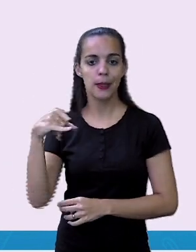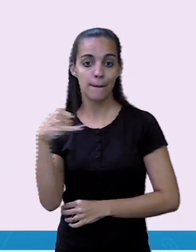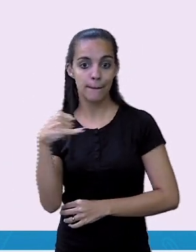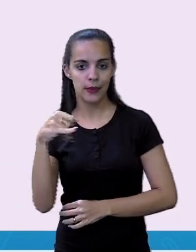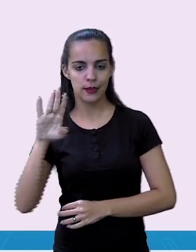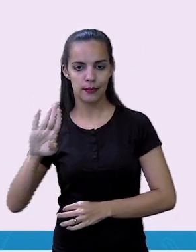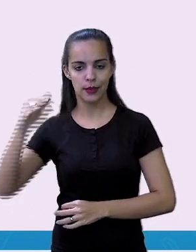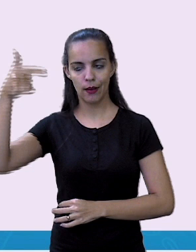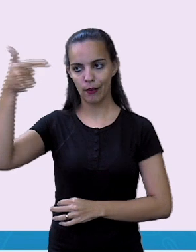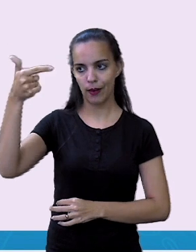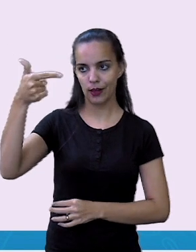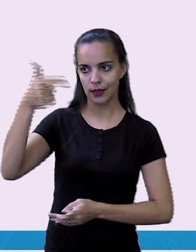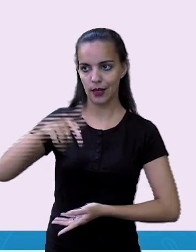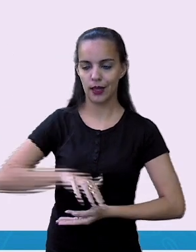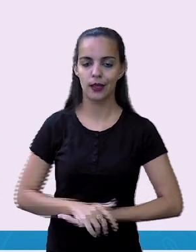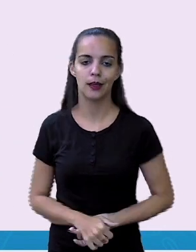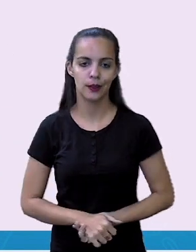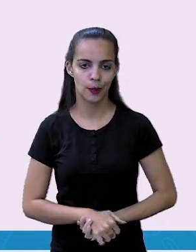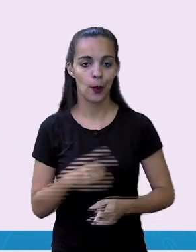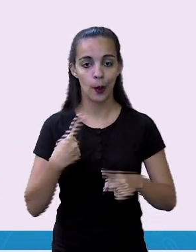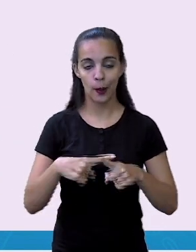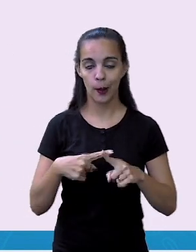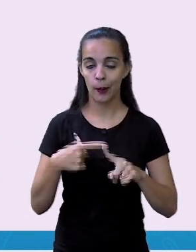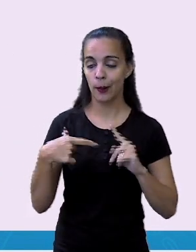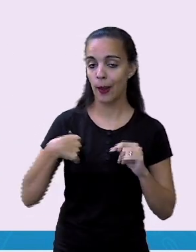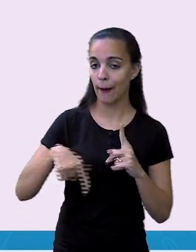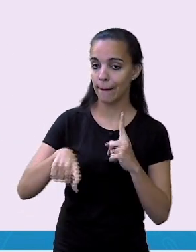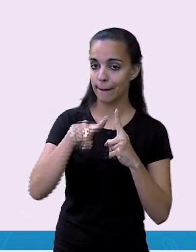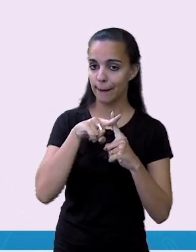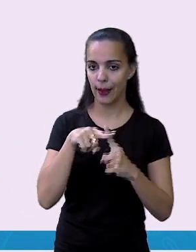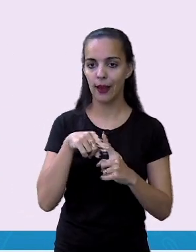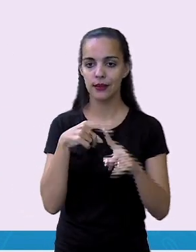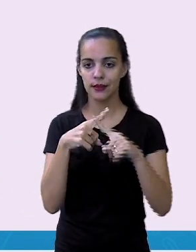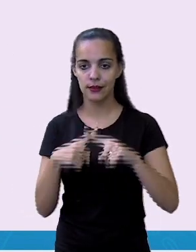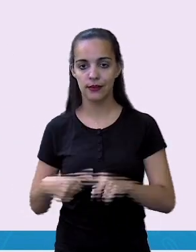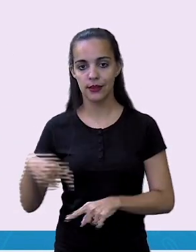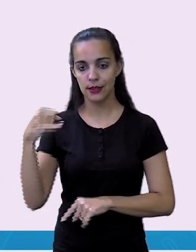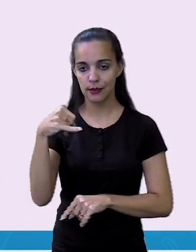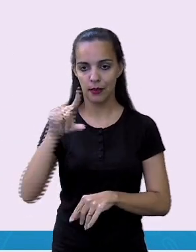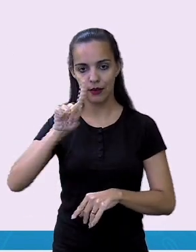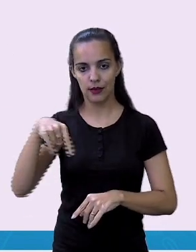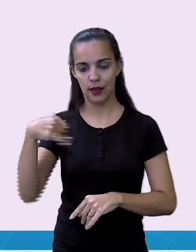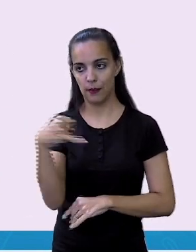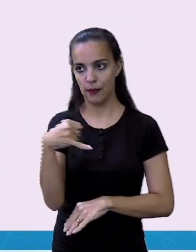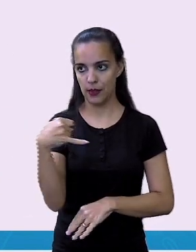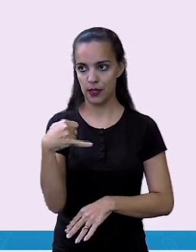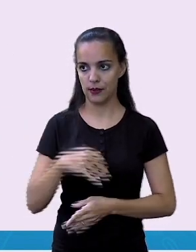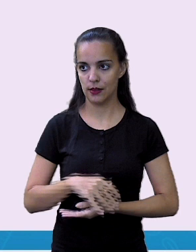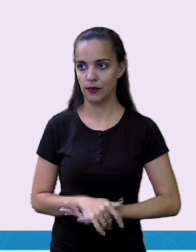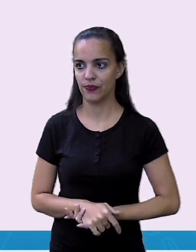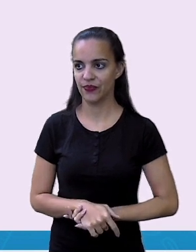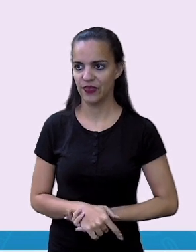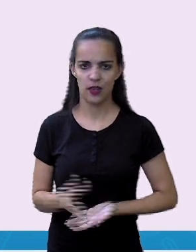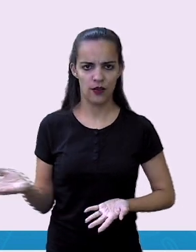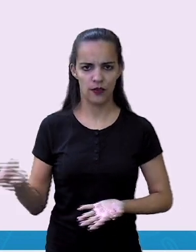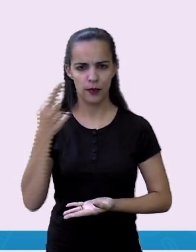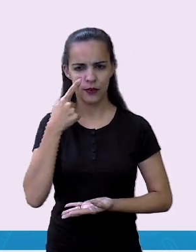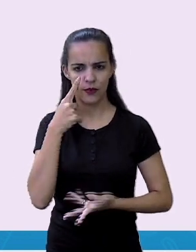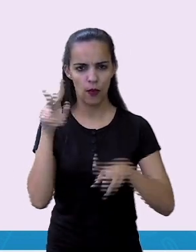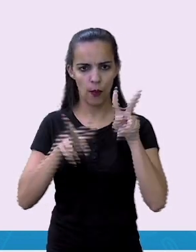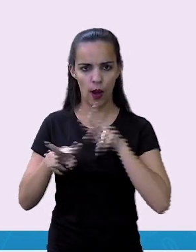vezes B, B2. A diferença entre 2 quadrados. Como é a aula revisional, nós já